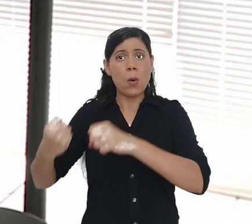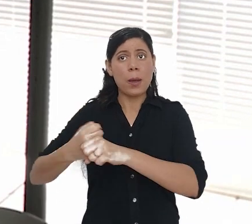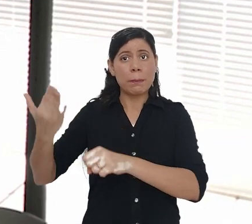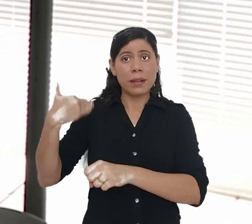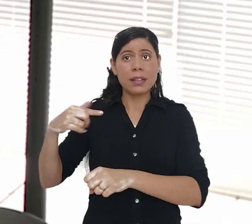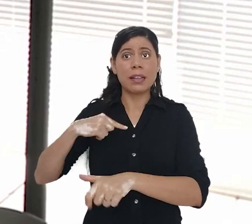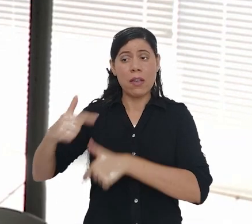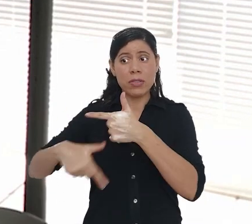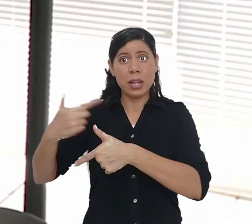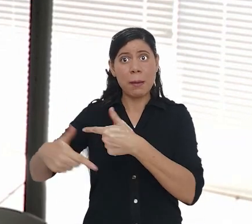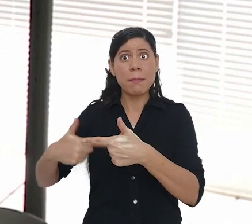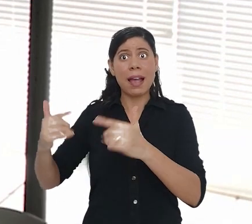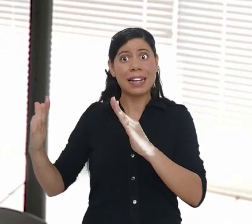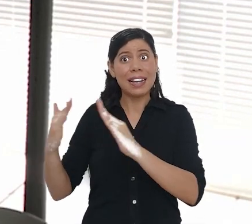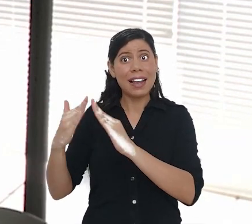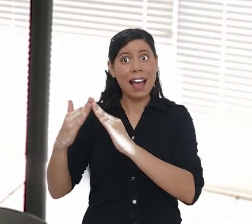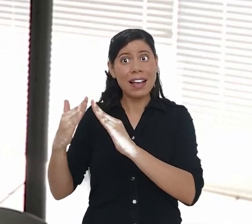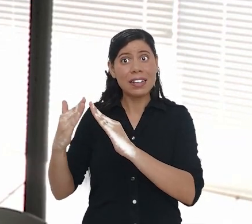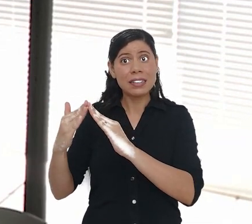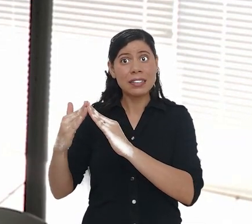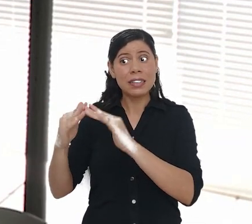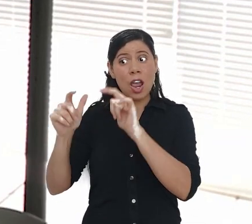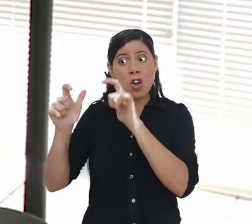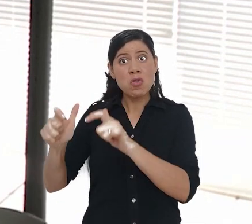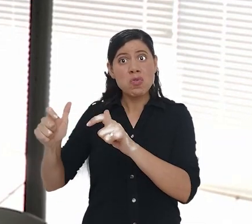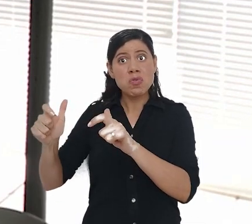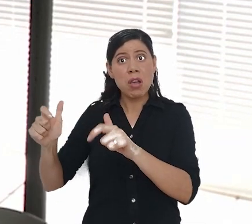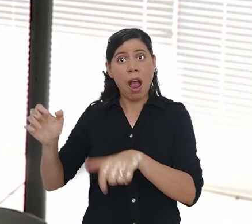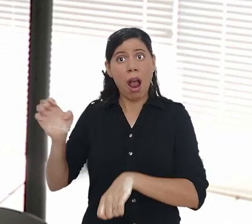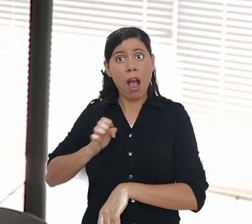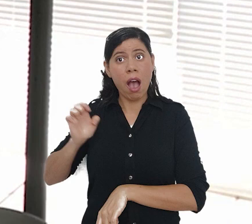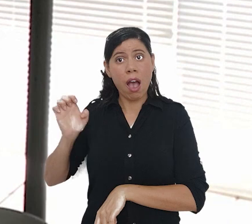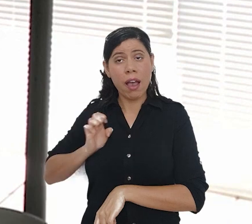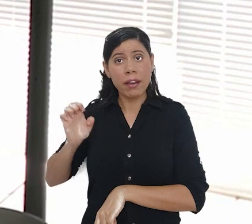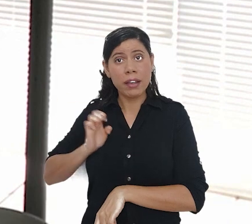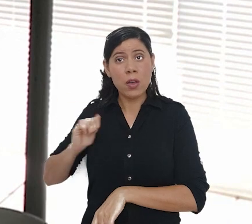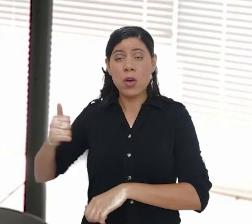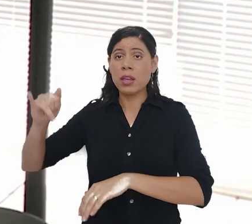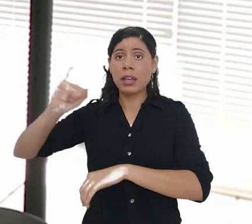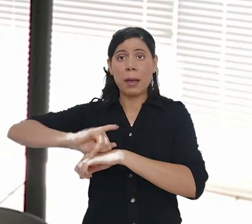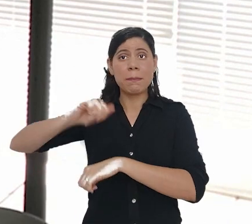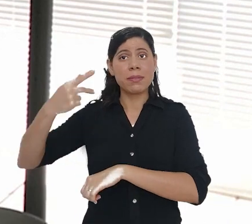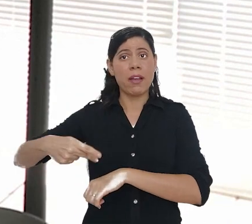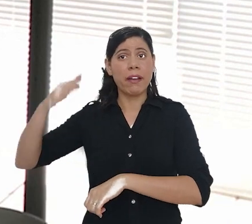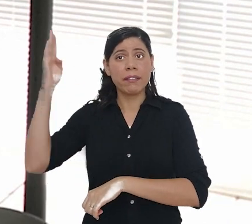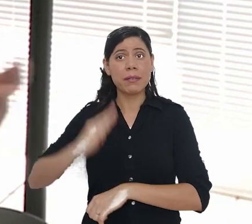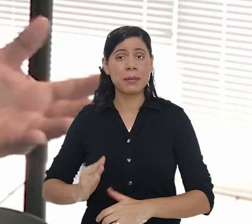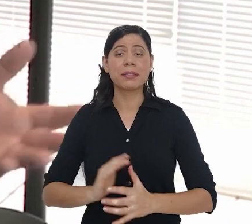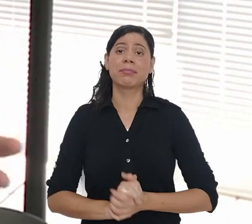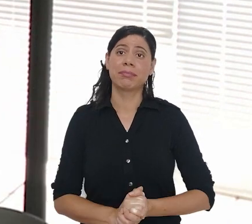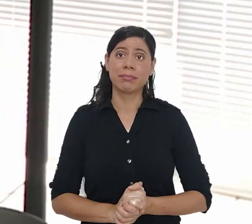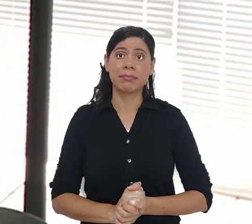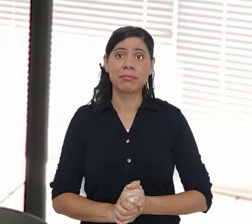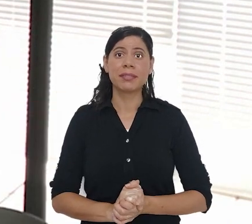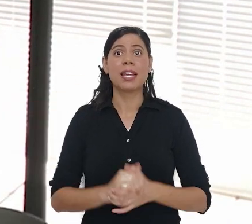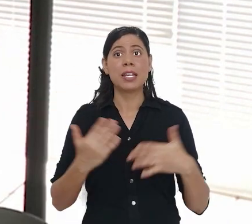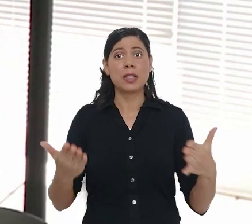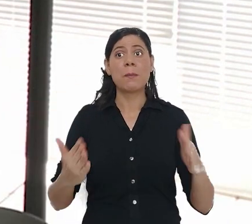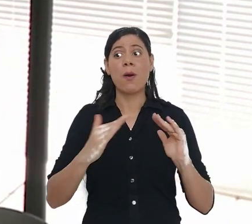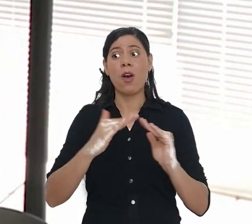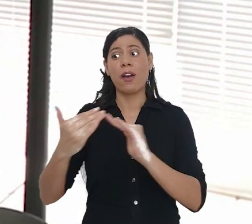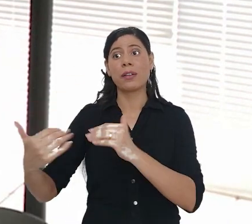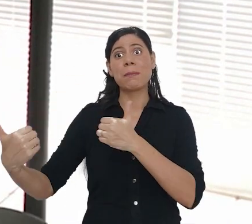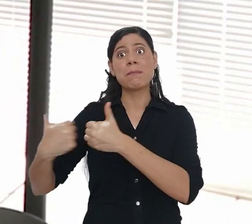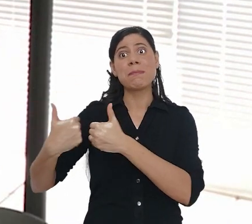escravo doméstico em bairros nobres de grandes capitais do país. Então, o trabalho escravo pode estar logo ao lado, pode